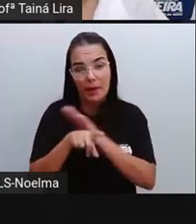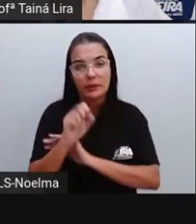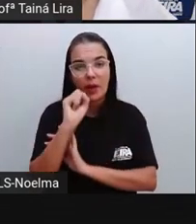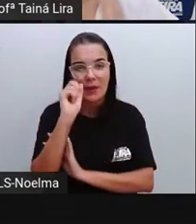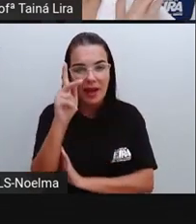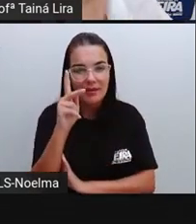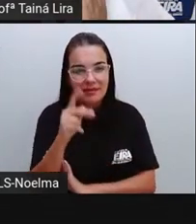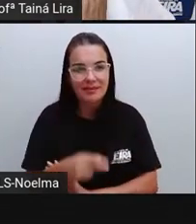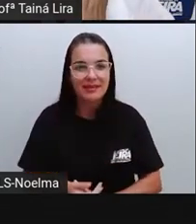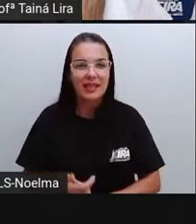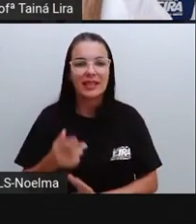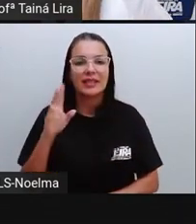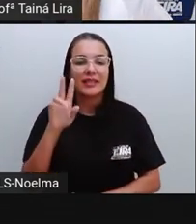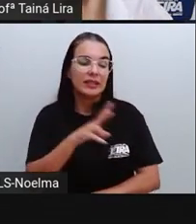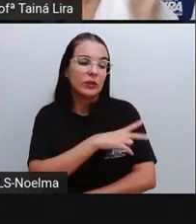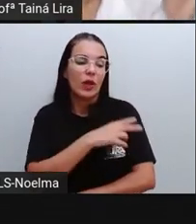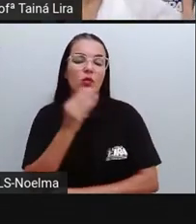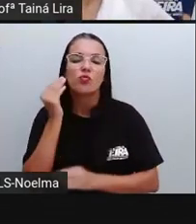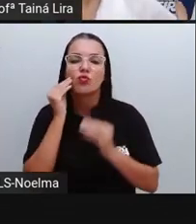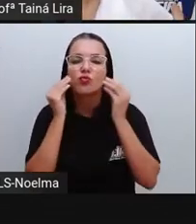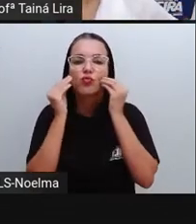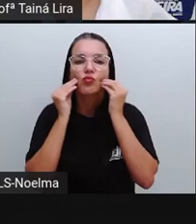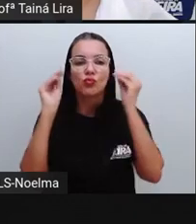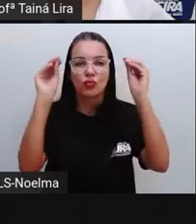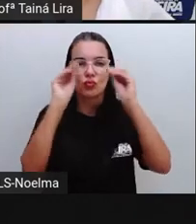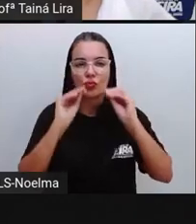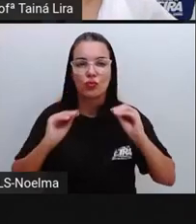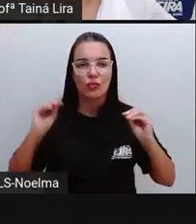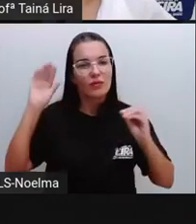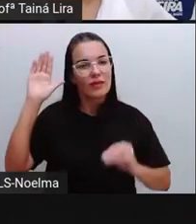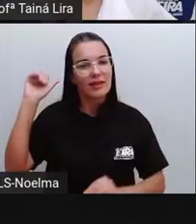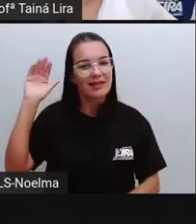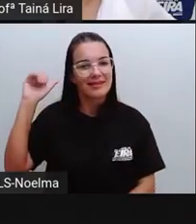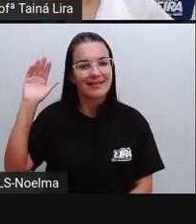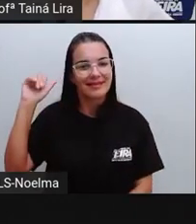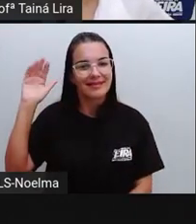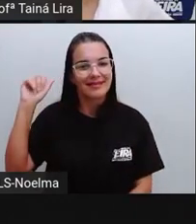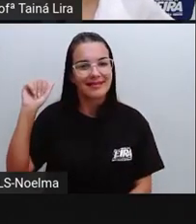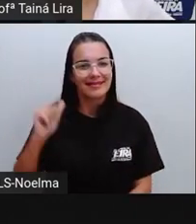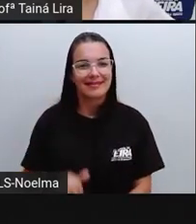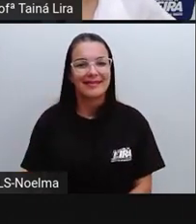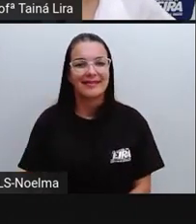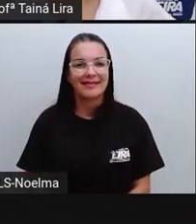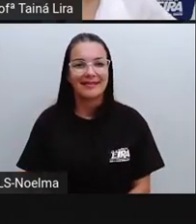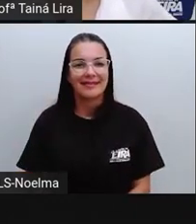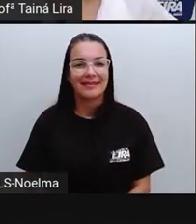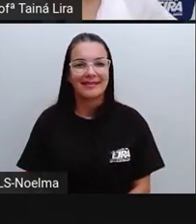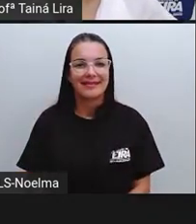Segundo ano, um beijo, até a próxima aula. Tchau, tchau.